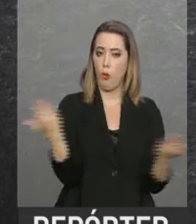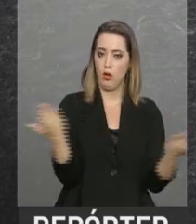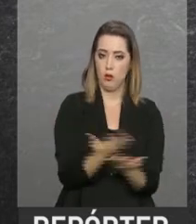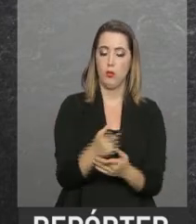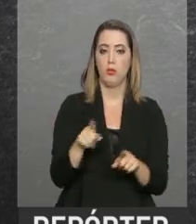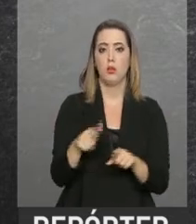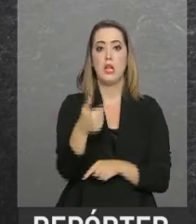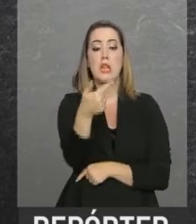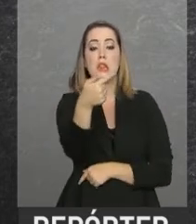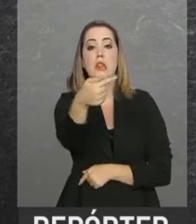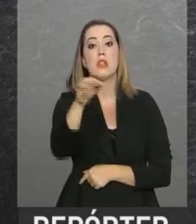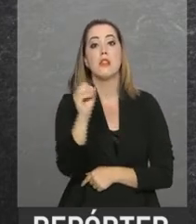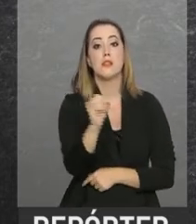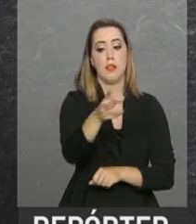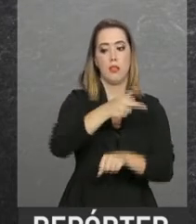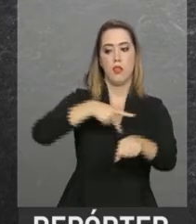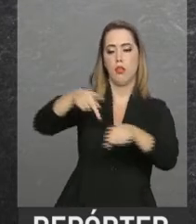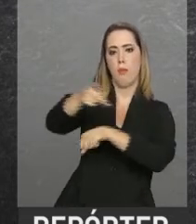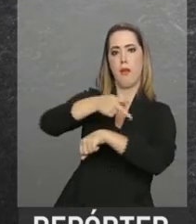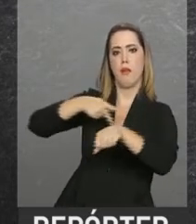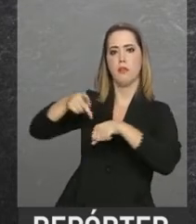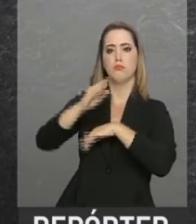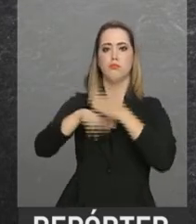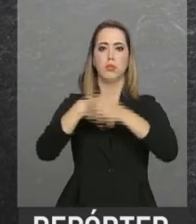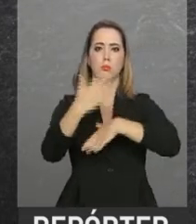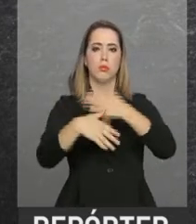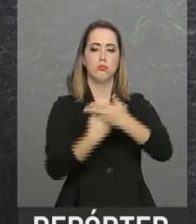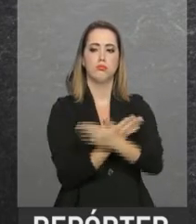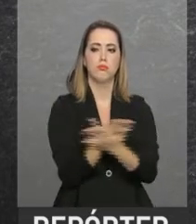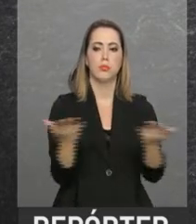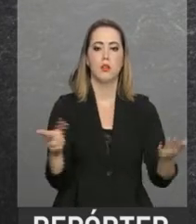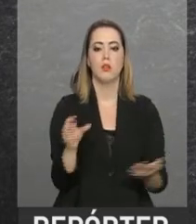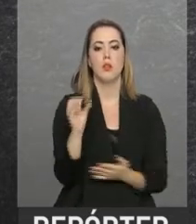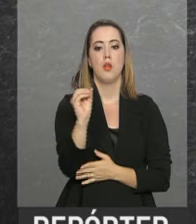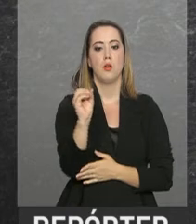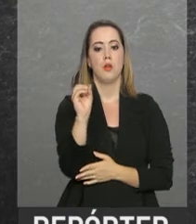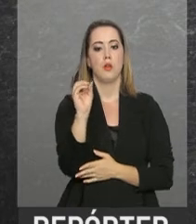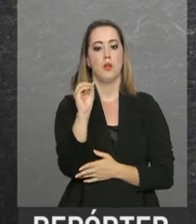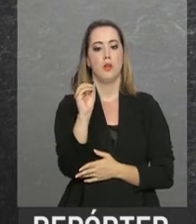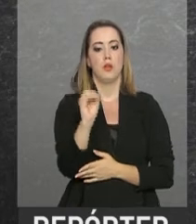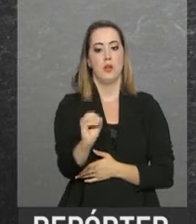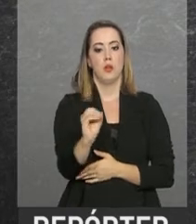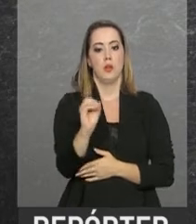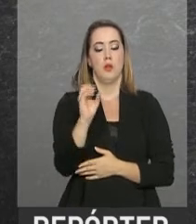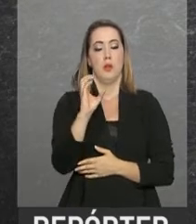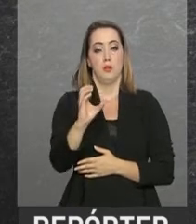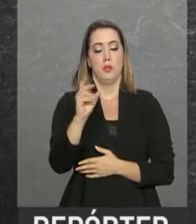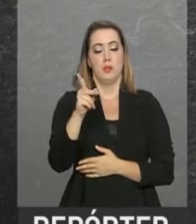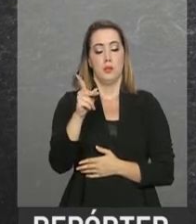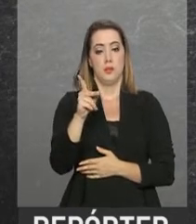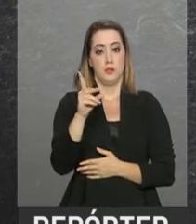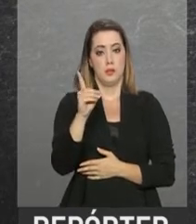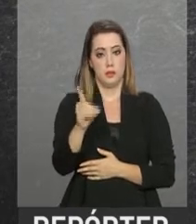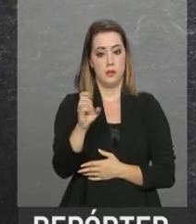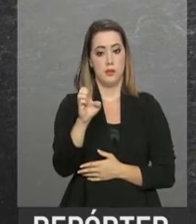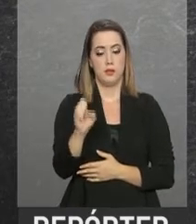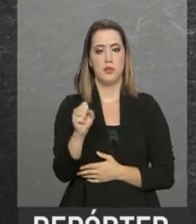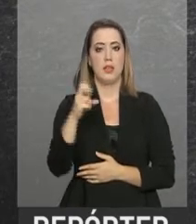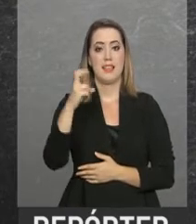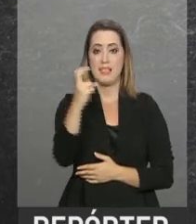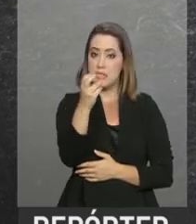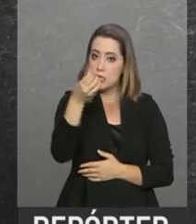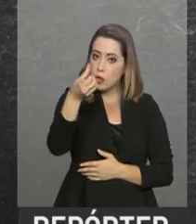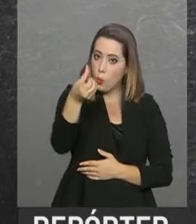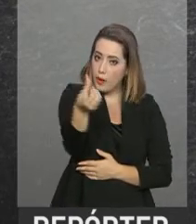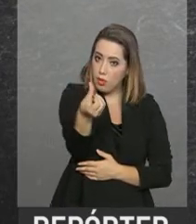70 países da organização para cooperação e desenvolvimento econômico ao cdr o brasil ficou na posição 59 em matemática